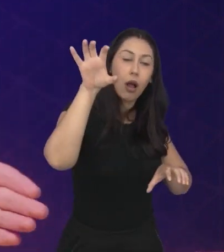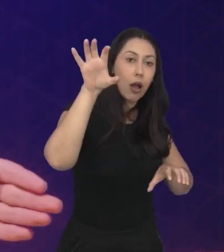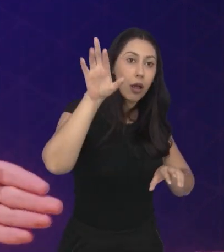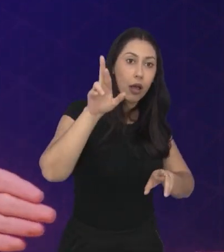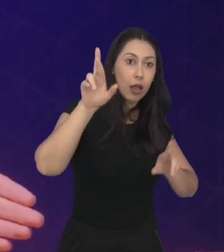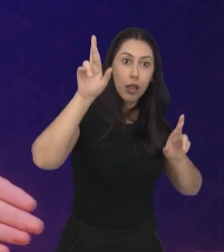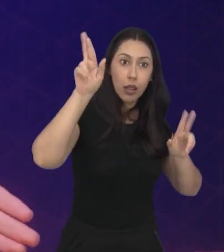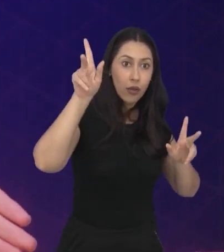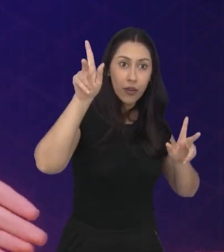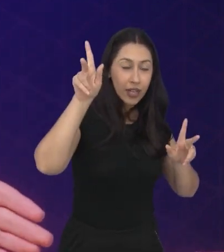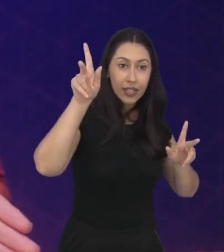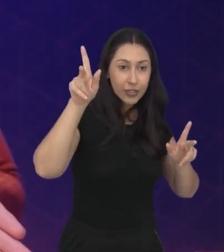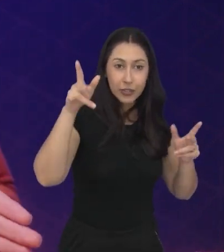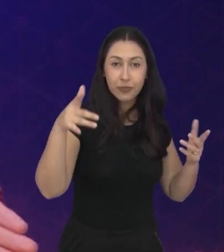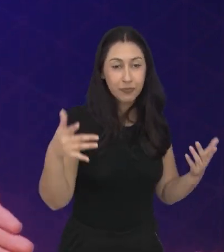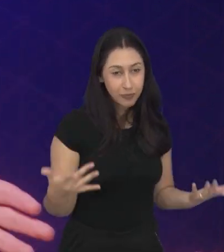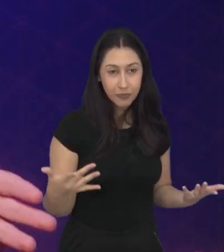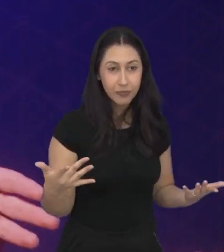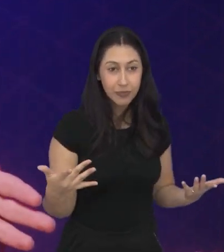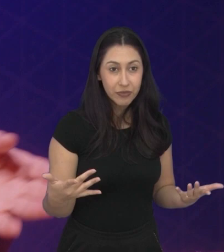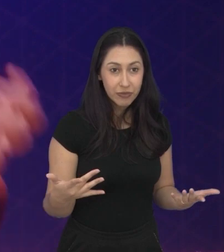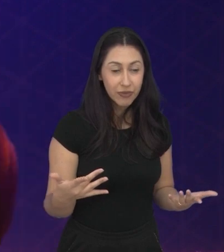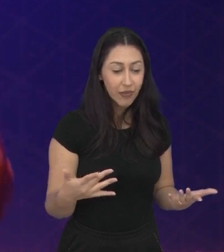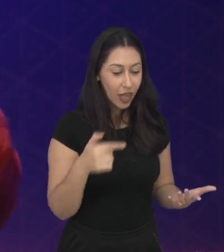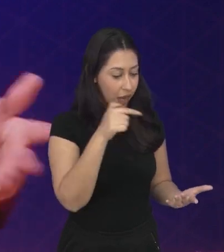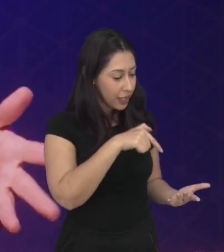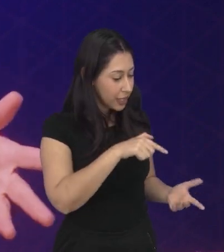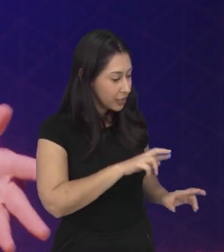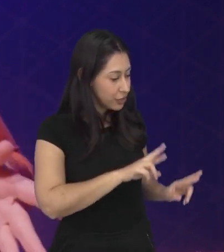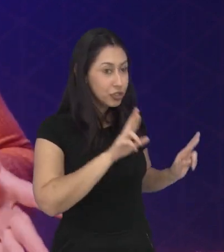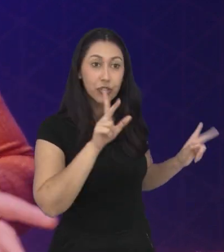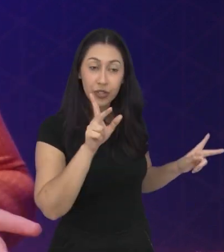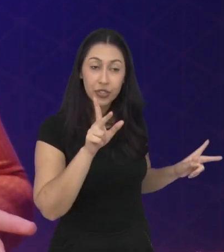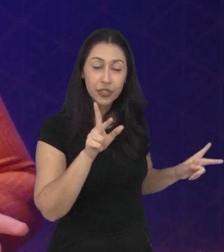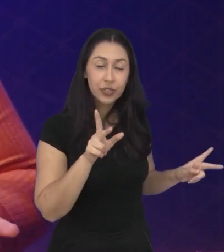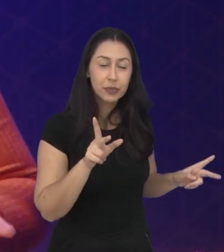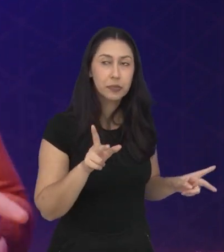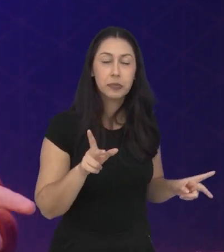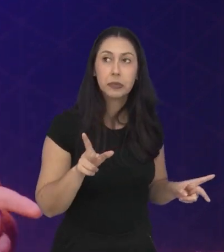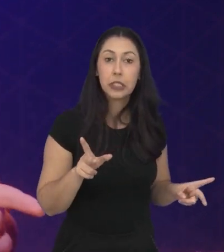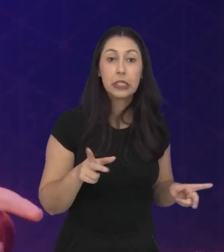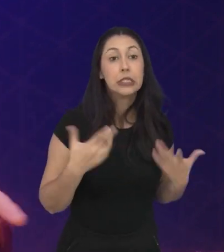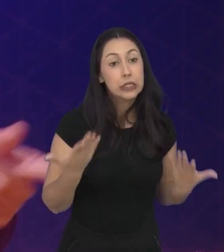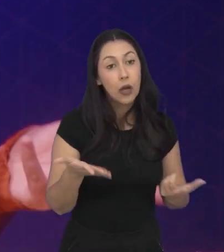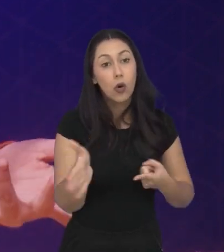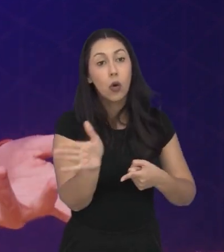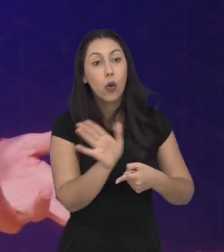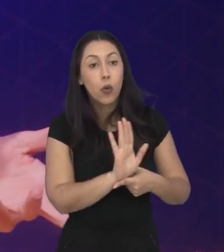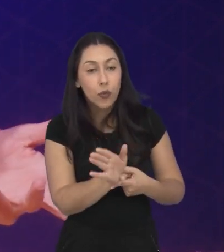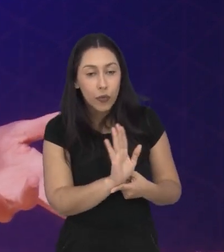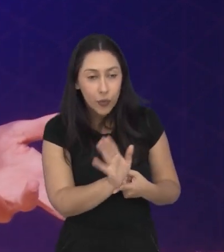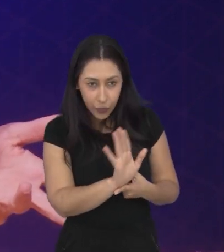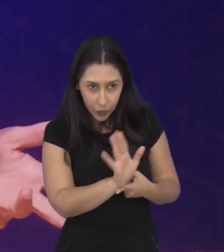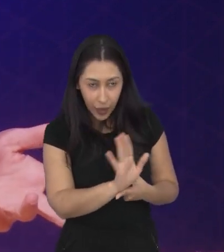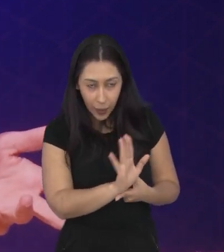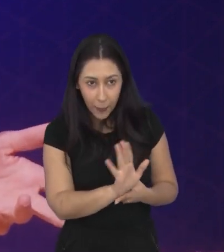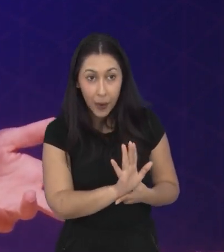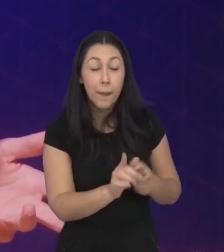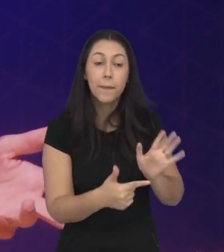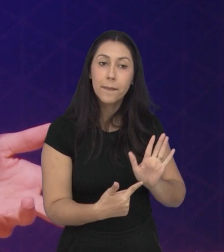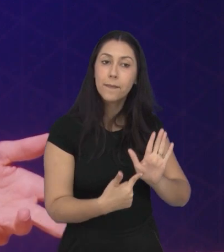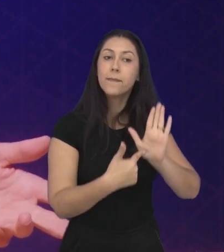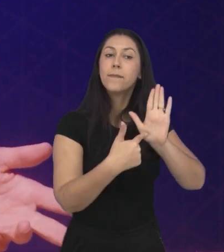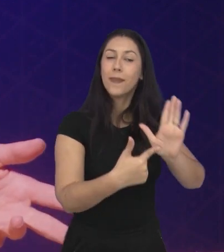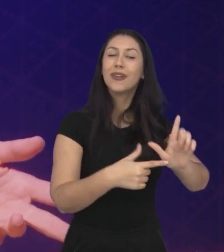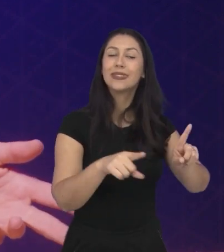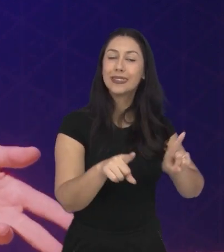você vai tomando um caminho diferente do que o seu eu nessa realidade tá fazendo. E o Tudo em Todo Lugar Tudo em Todo